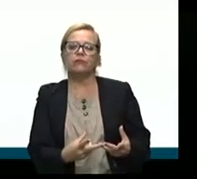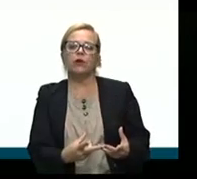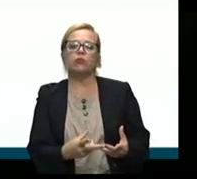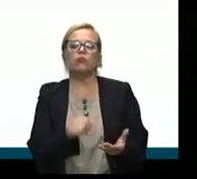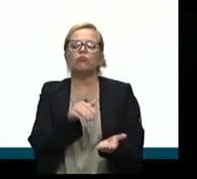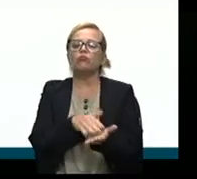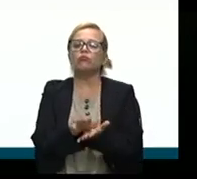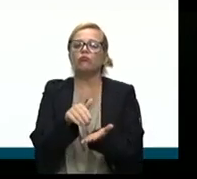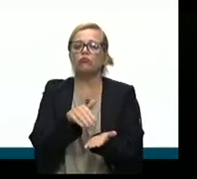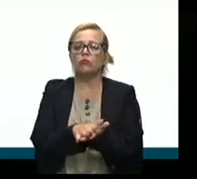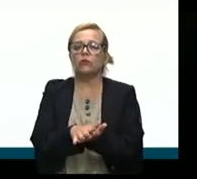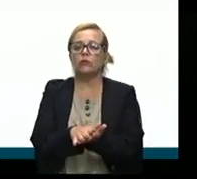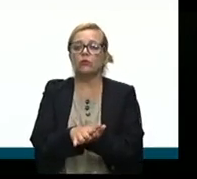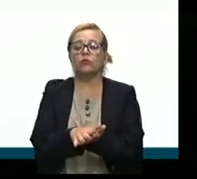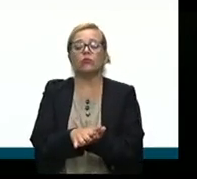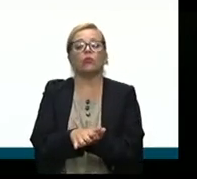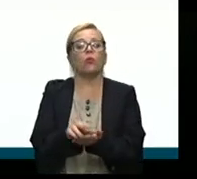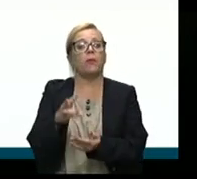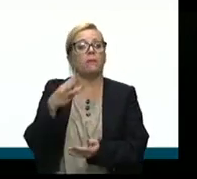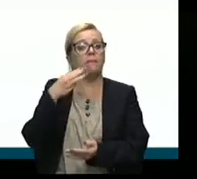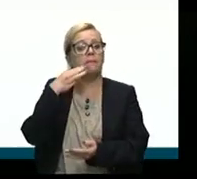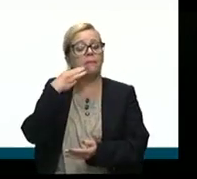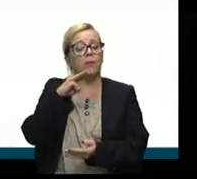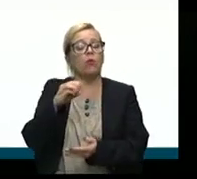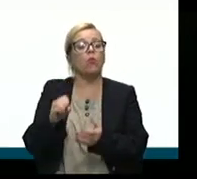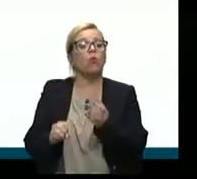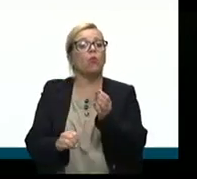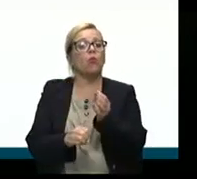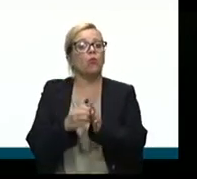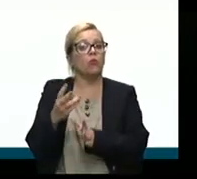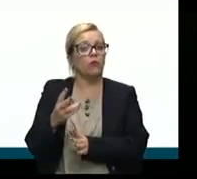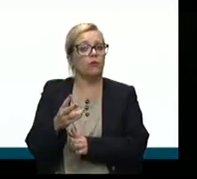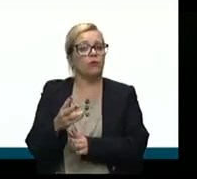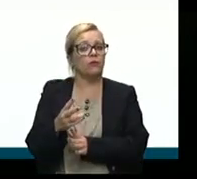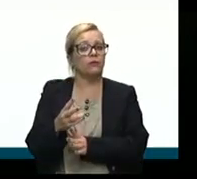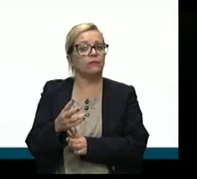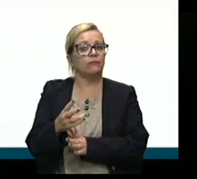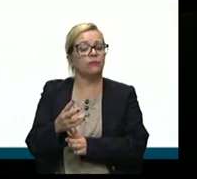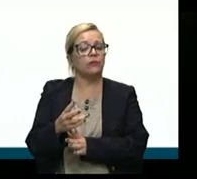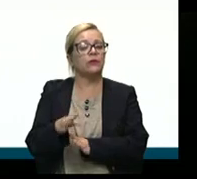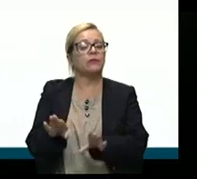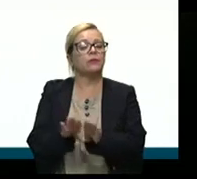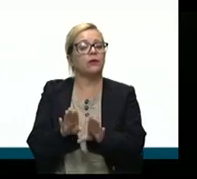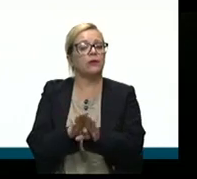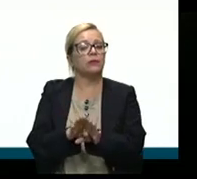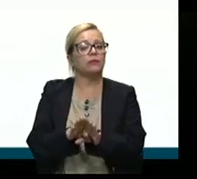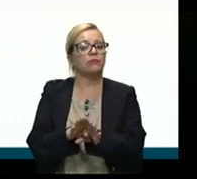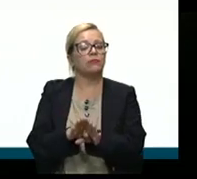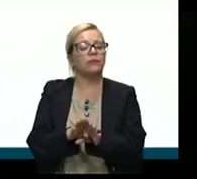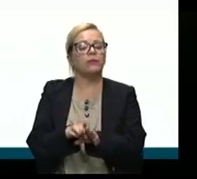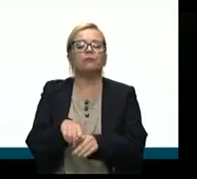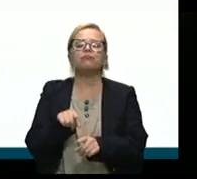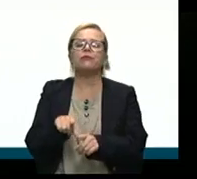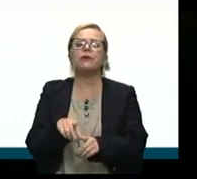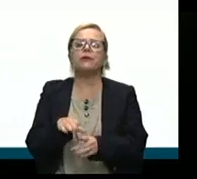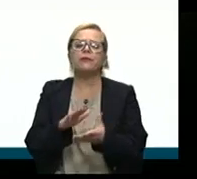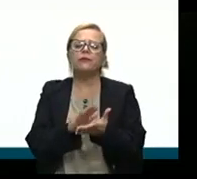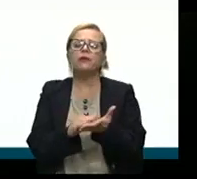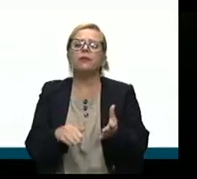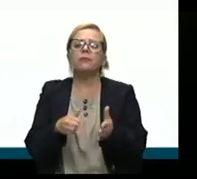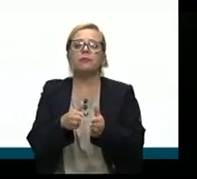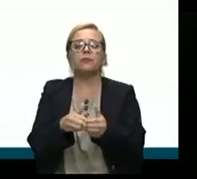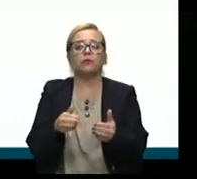gasto com propaganda e quanto é devido ao acaso? Então, o que está pedindo o exercício? Está pedindo